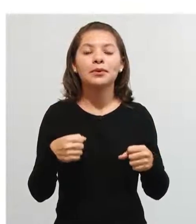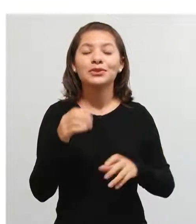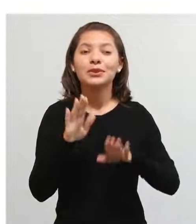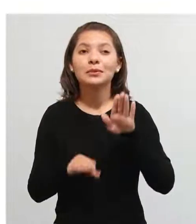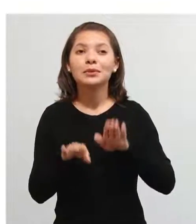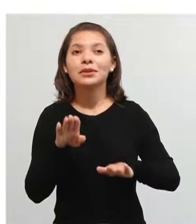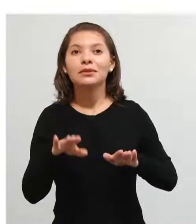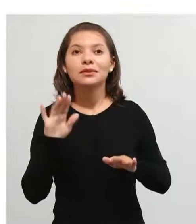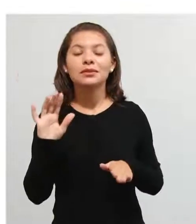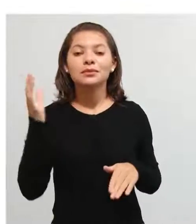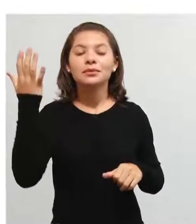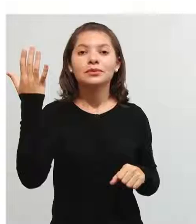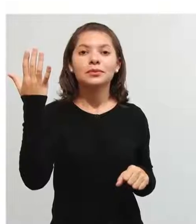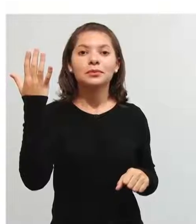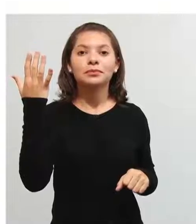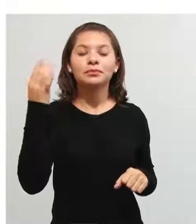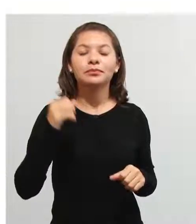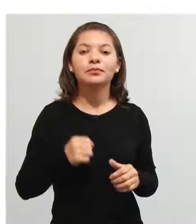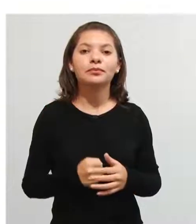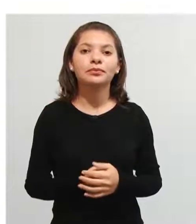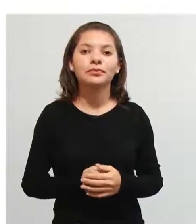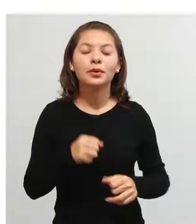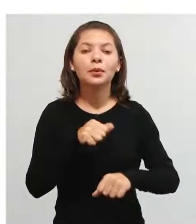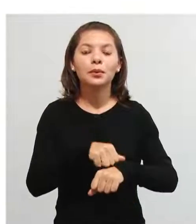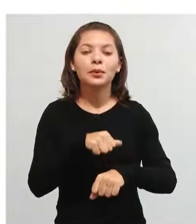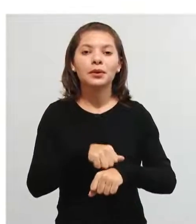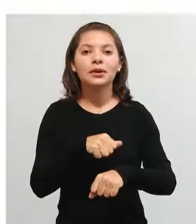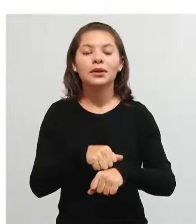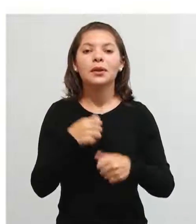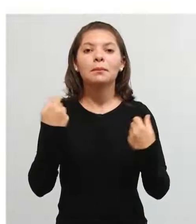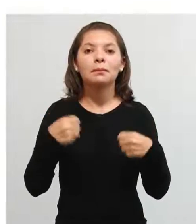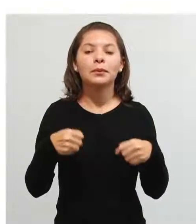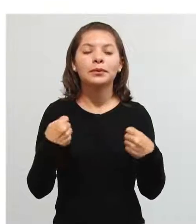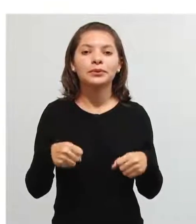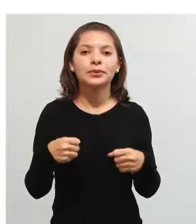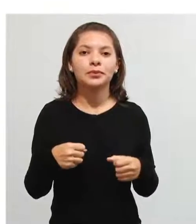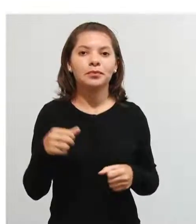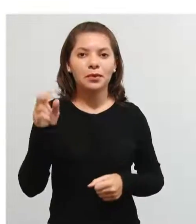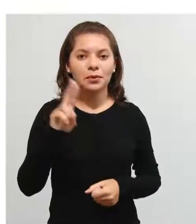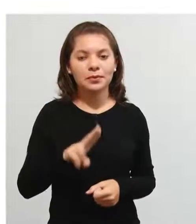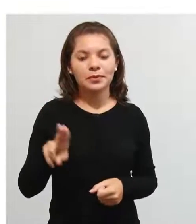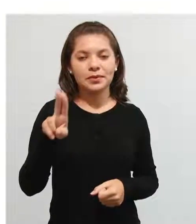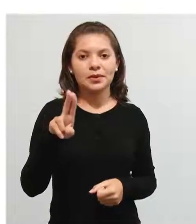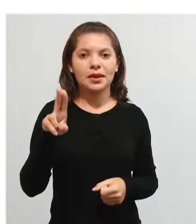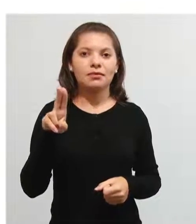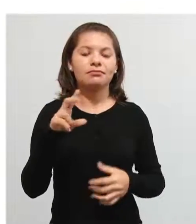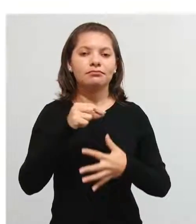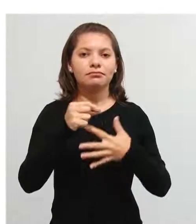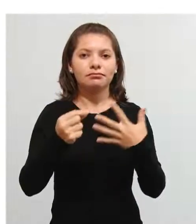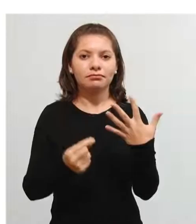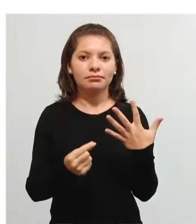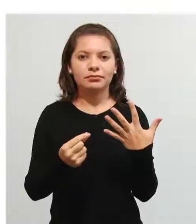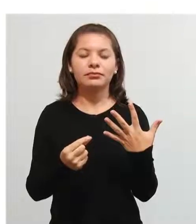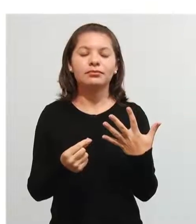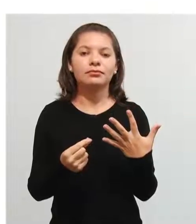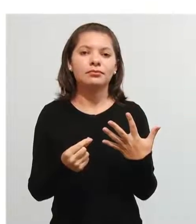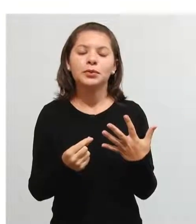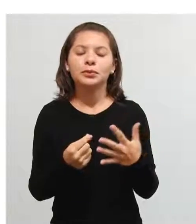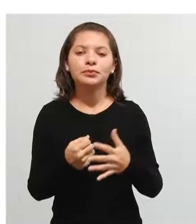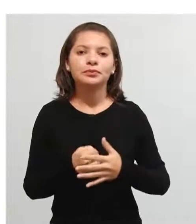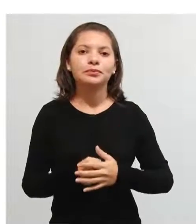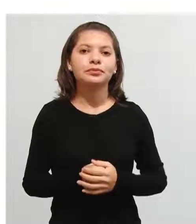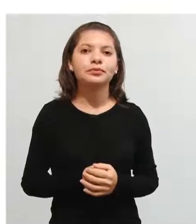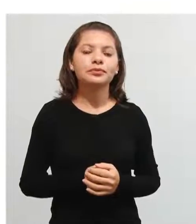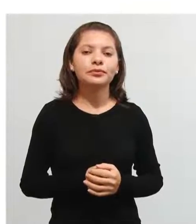dependendo da situação, da situação concreta, você pode utilizar um princípio, outro princípio, para